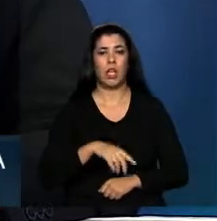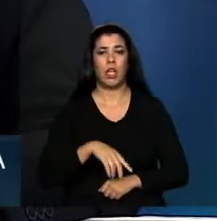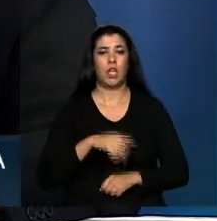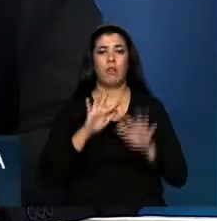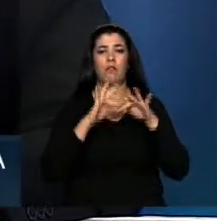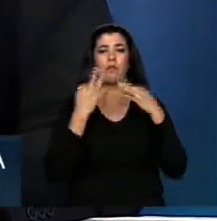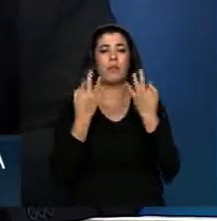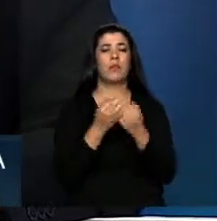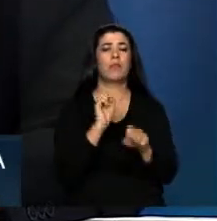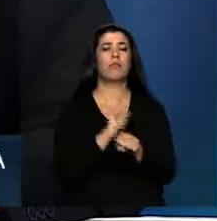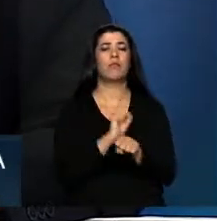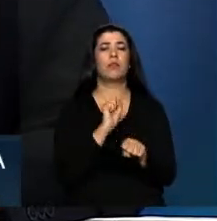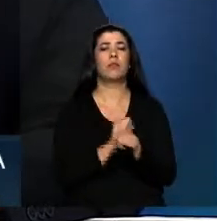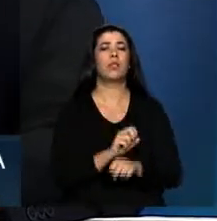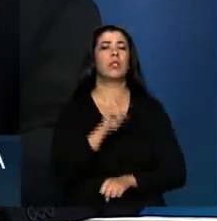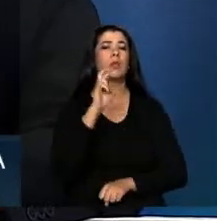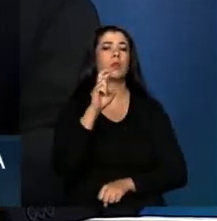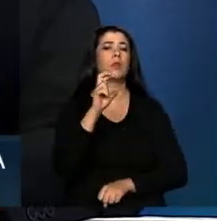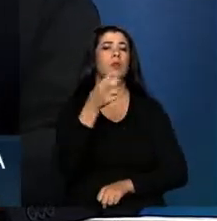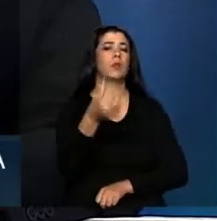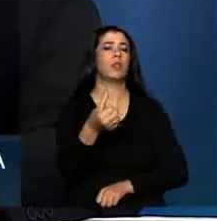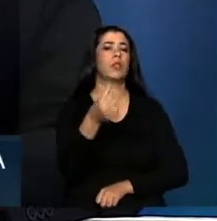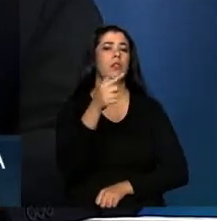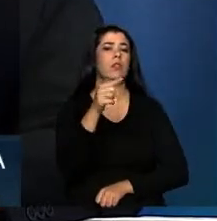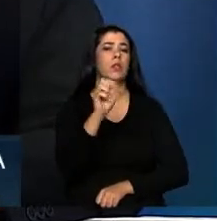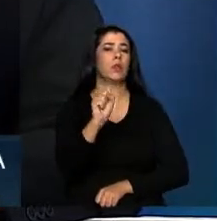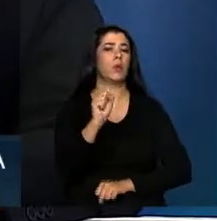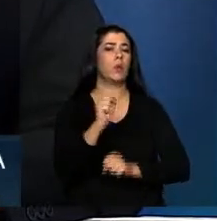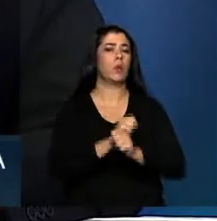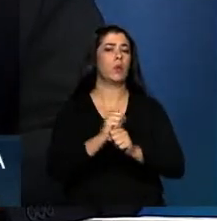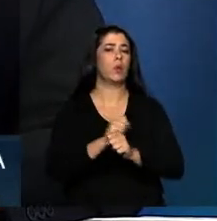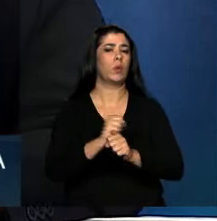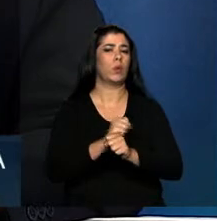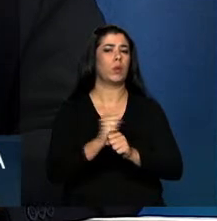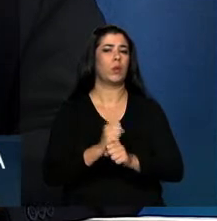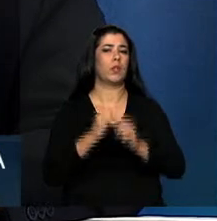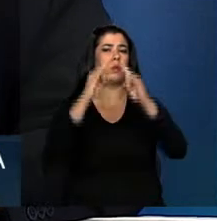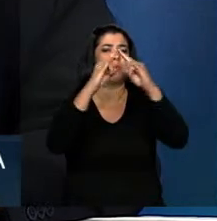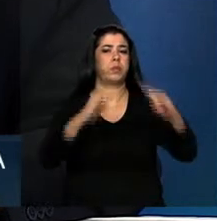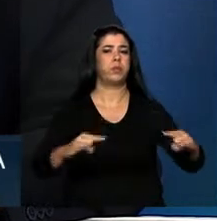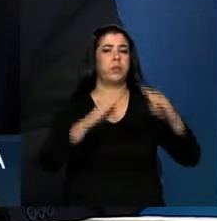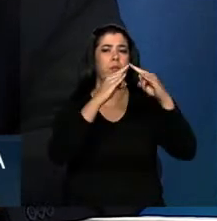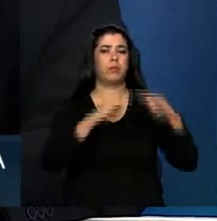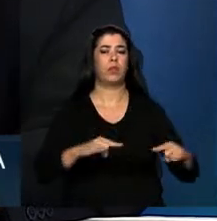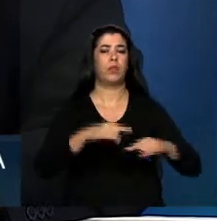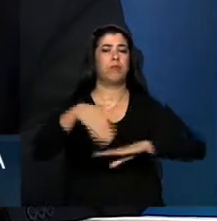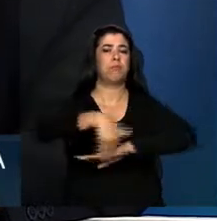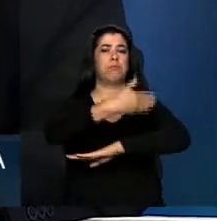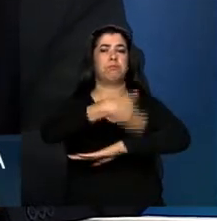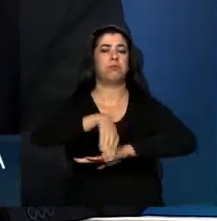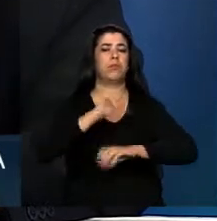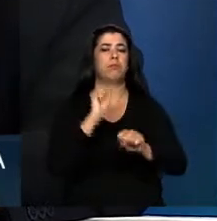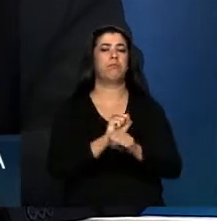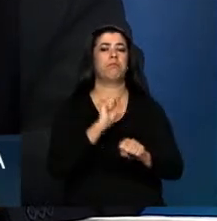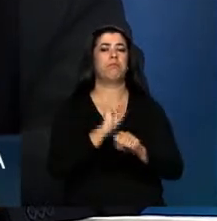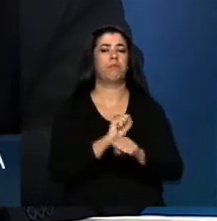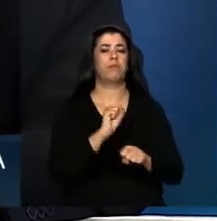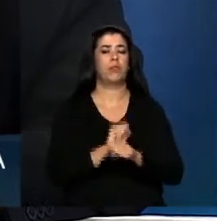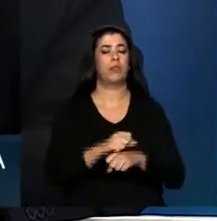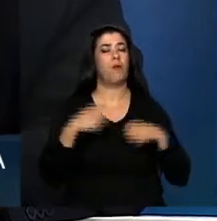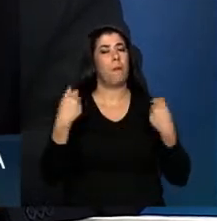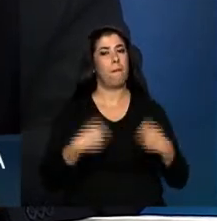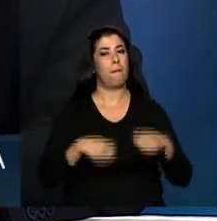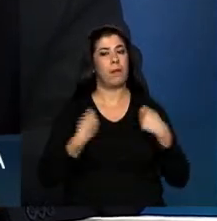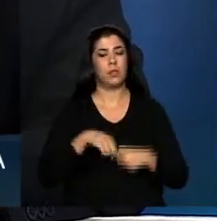6, há 8 anos embaixo das lonas pretas. Então, nós precisamos de um grande programa